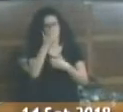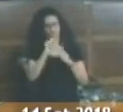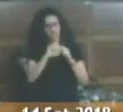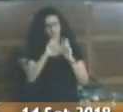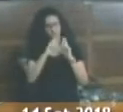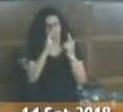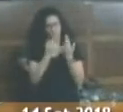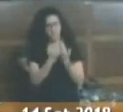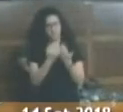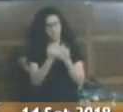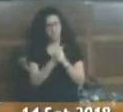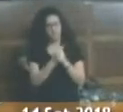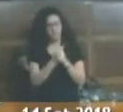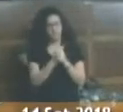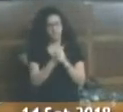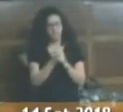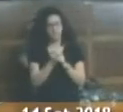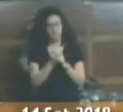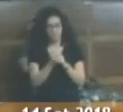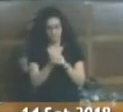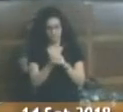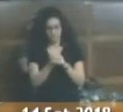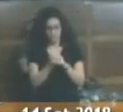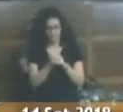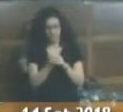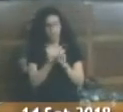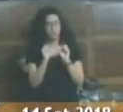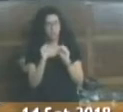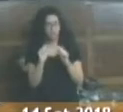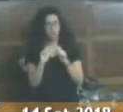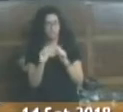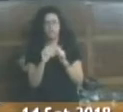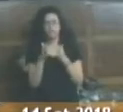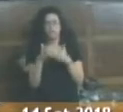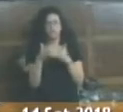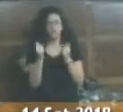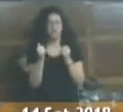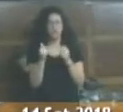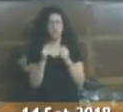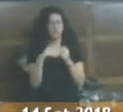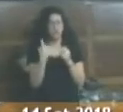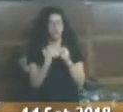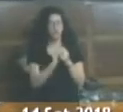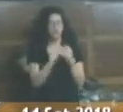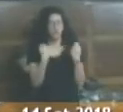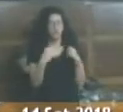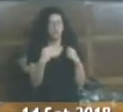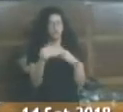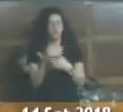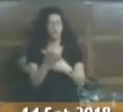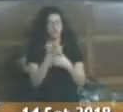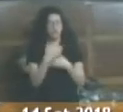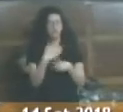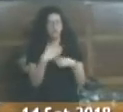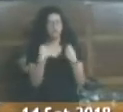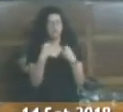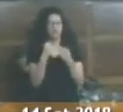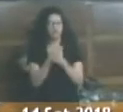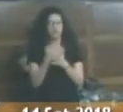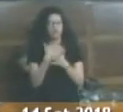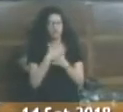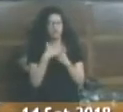reunião com o pessoal lá da Vila Histórica, que faça, por favor. Nós estamos precisando de ajuda. Eu preciso pagar o meu